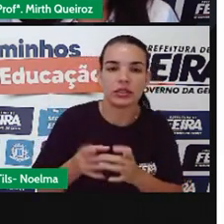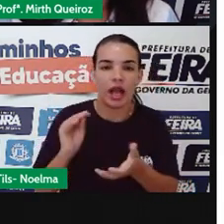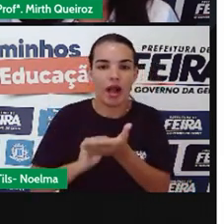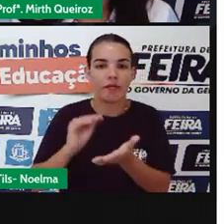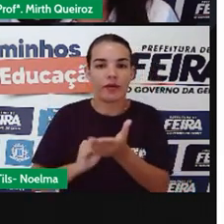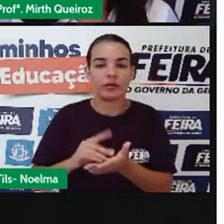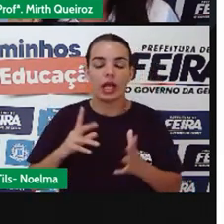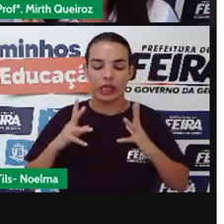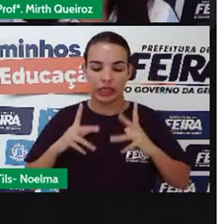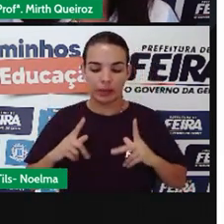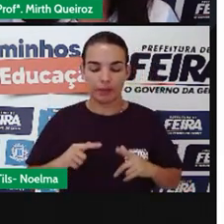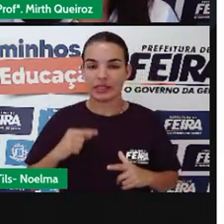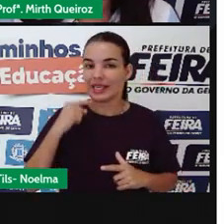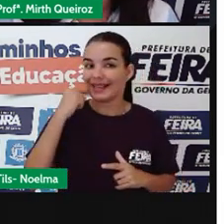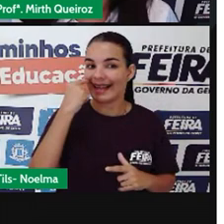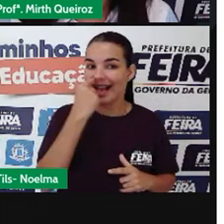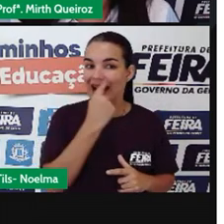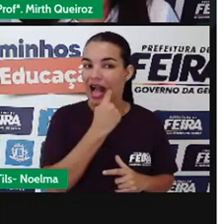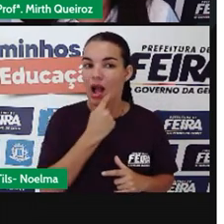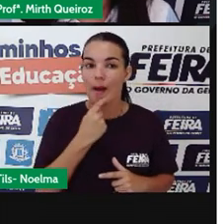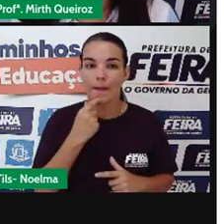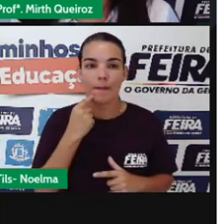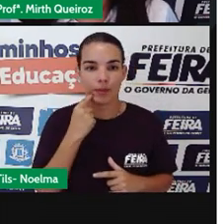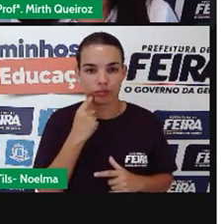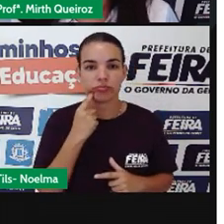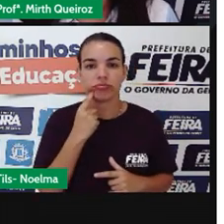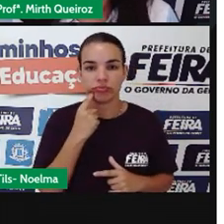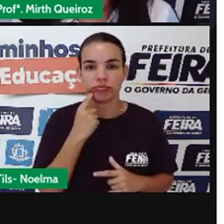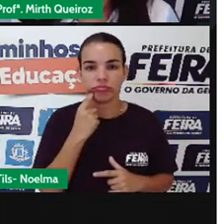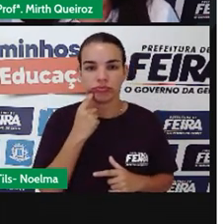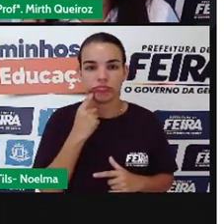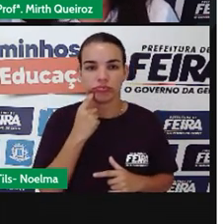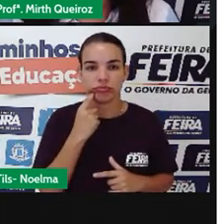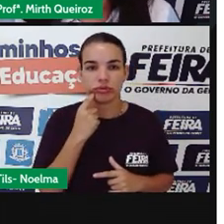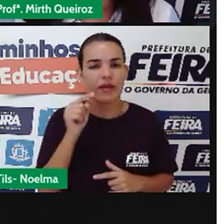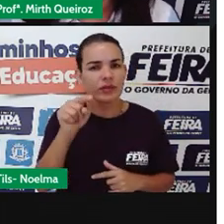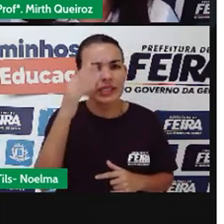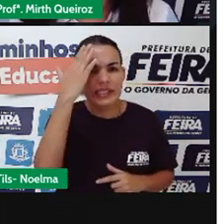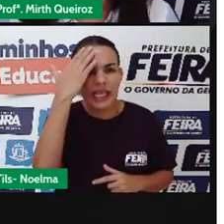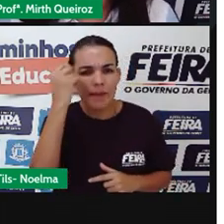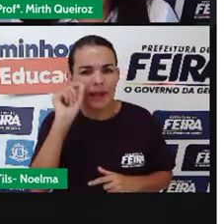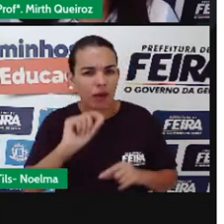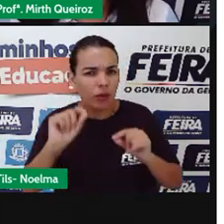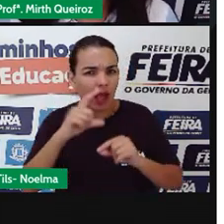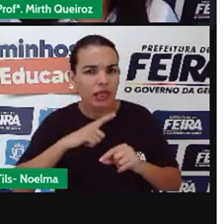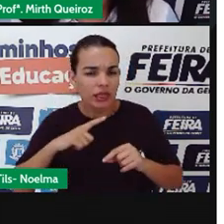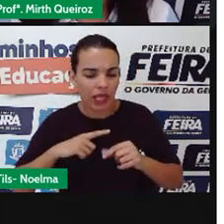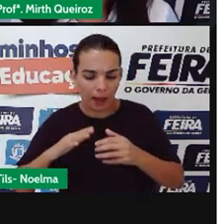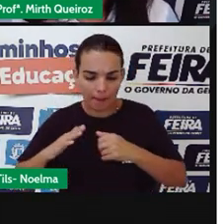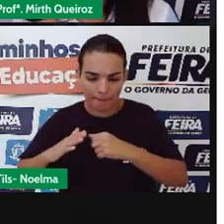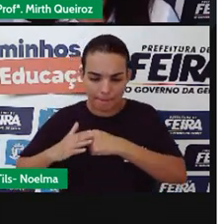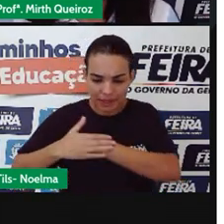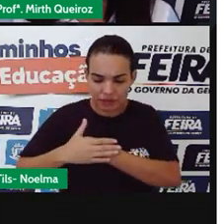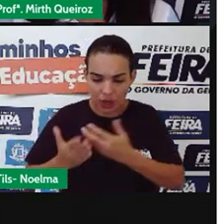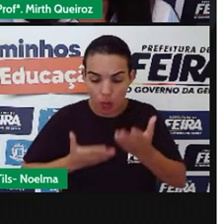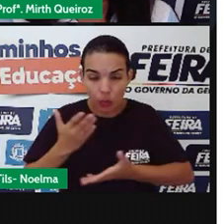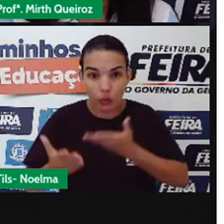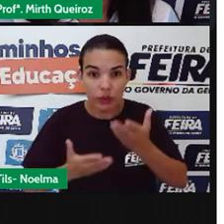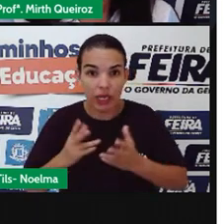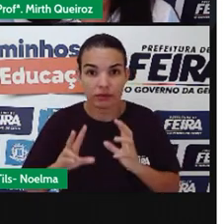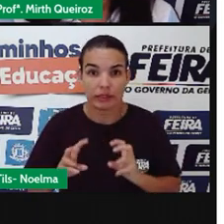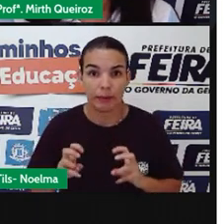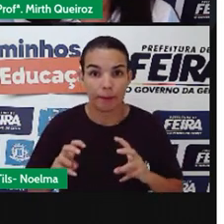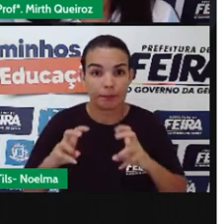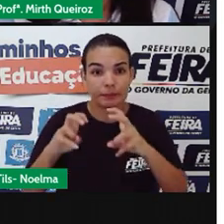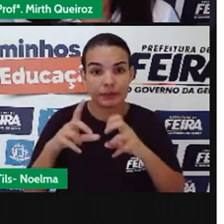a falta do que limitam a higiene bucal ela extremamente importante você sabia que além da prevenção contra